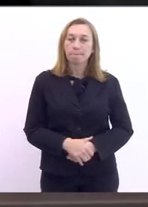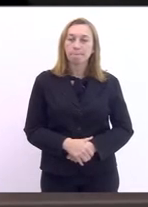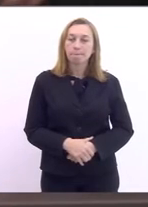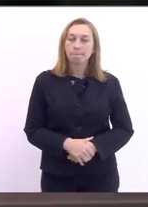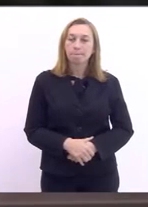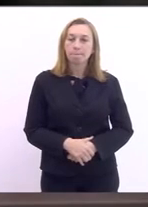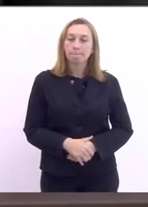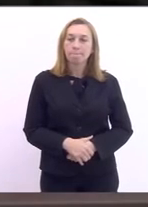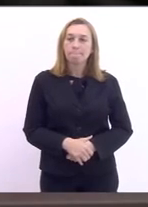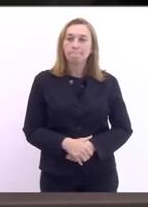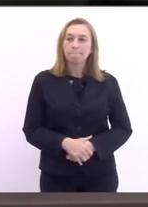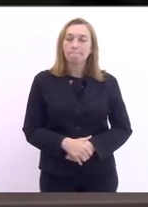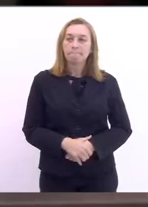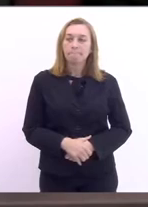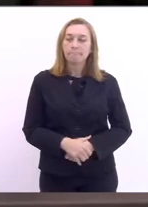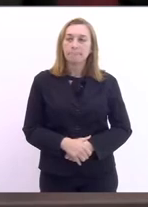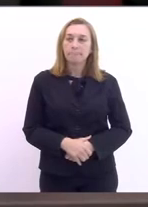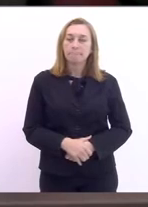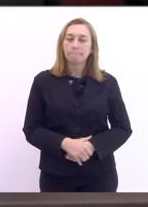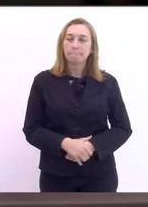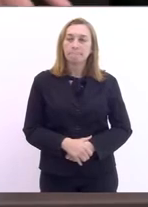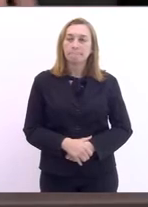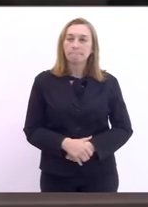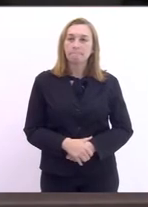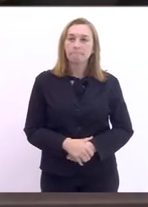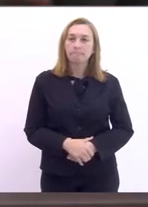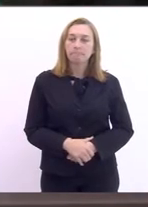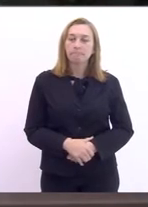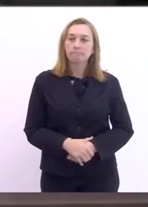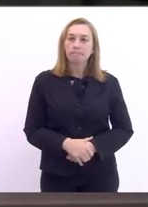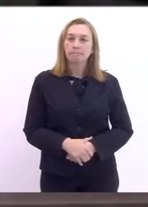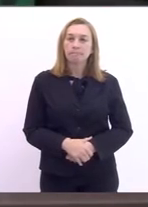Vou iniciar os trabalhos.